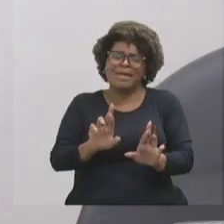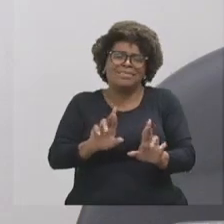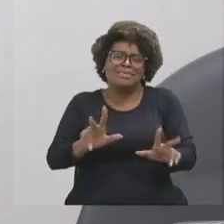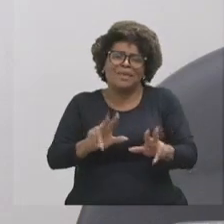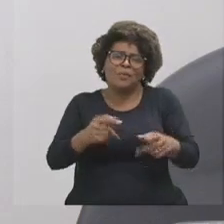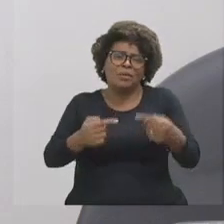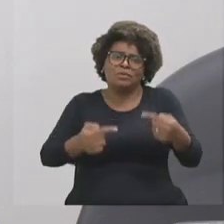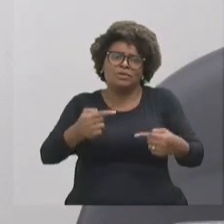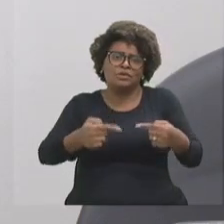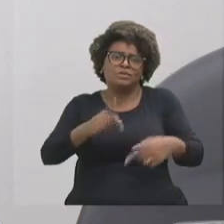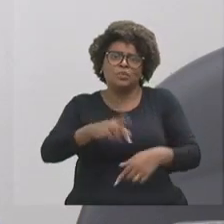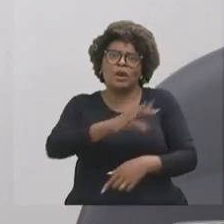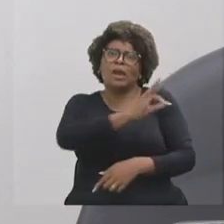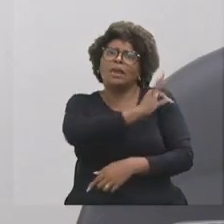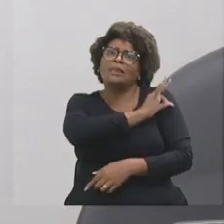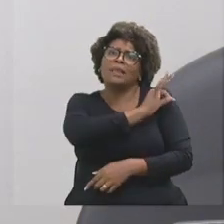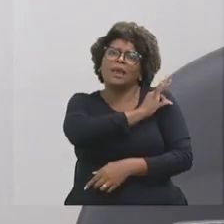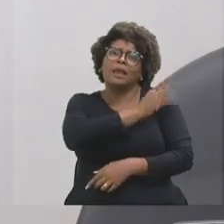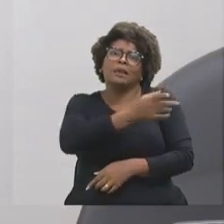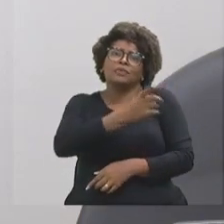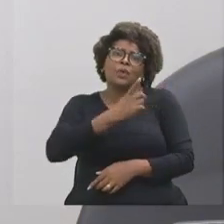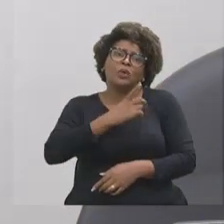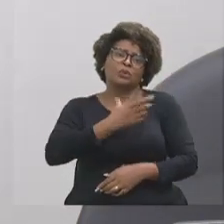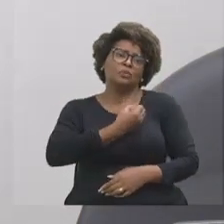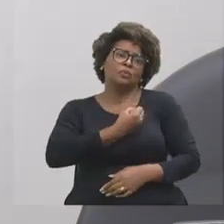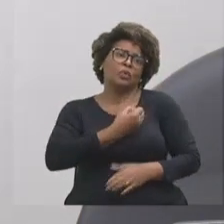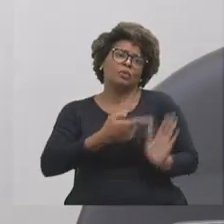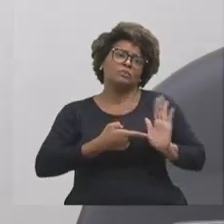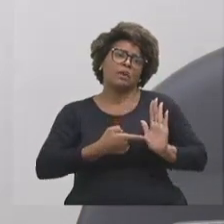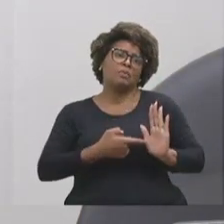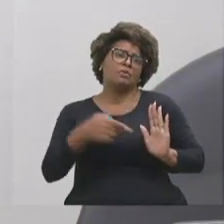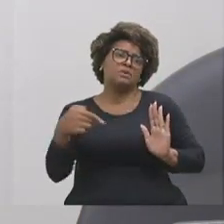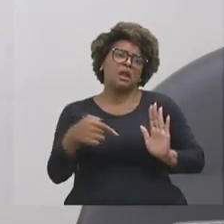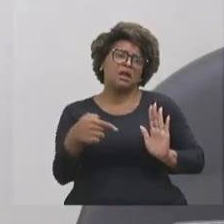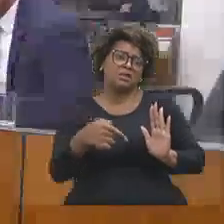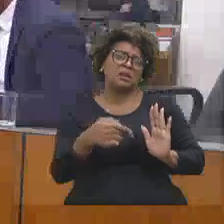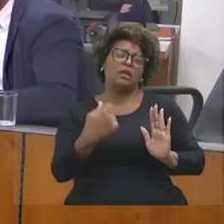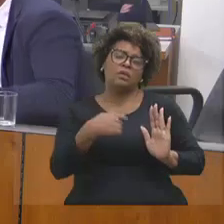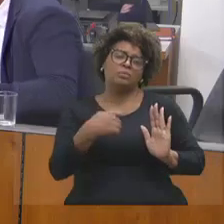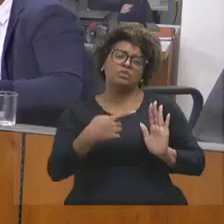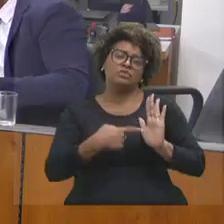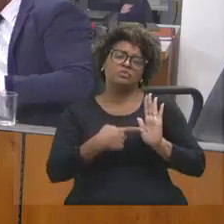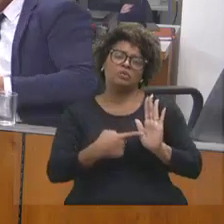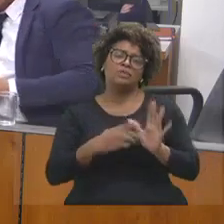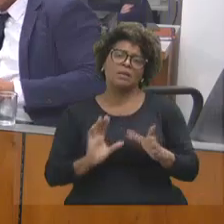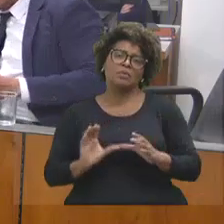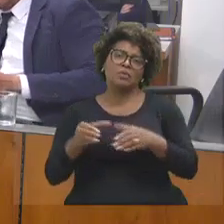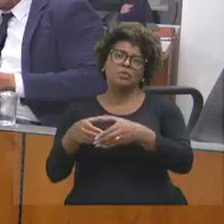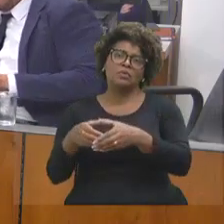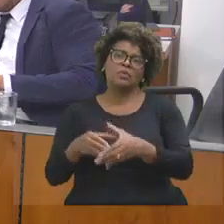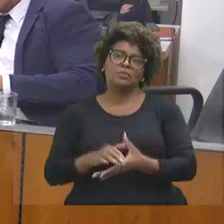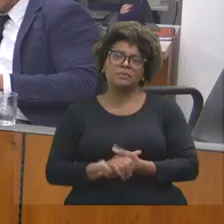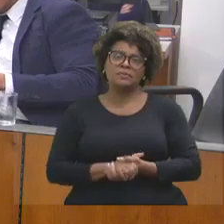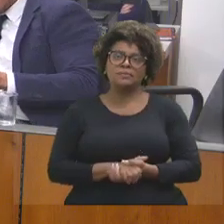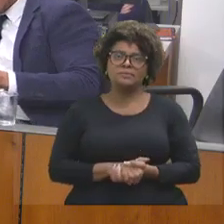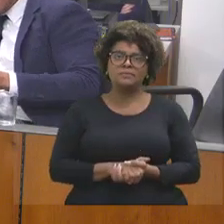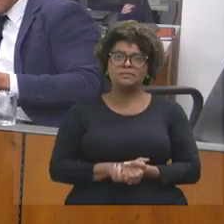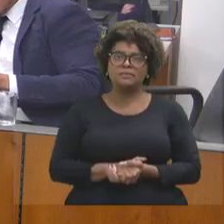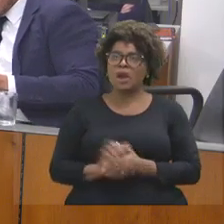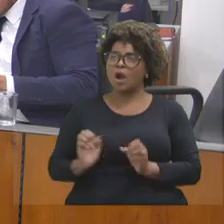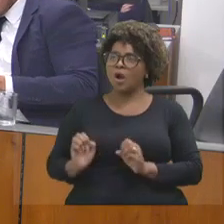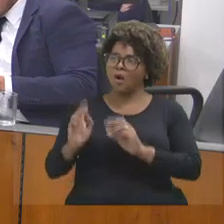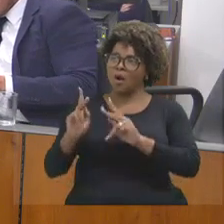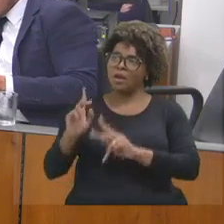mas não é técnico eu uso números e eu acho que a gente vai trazer isso na comissão OK Lucas eu gostaria também